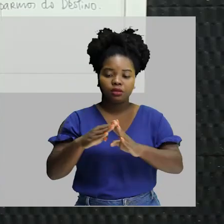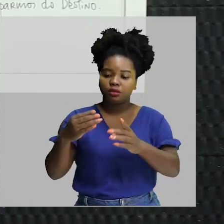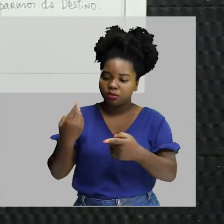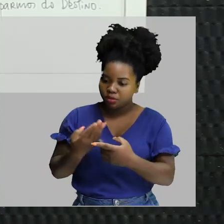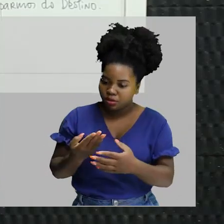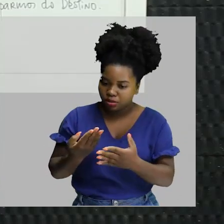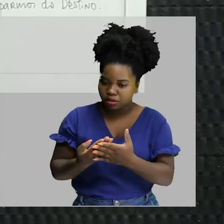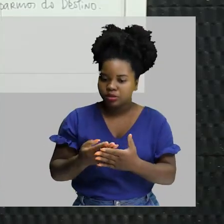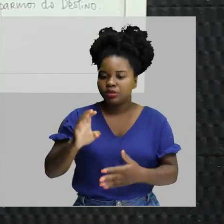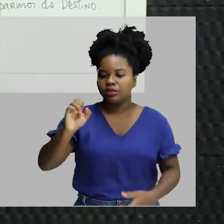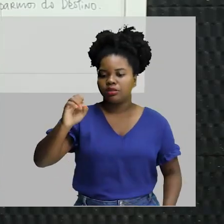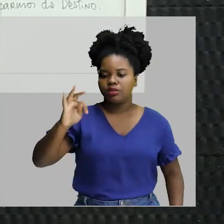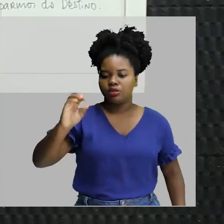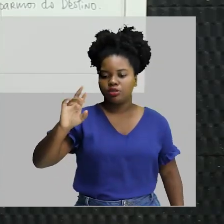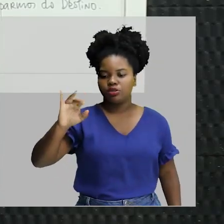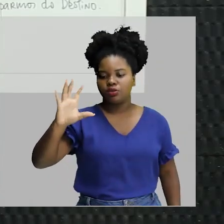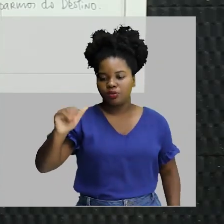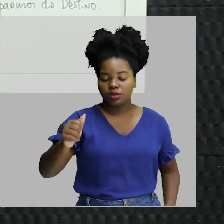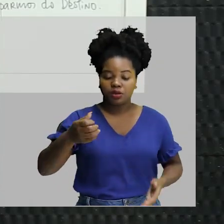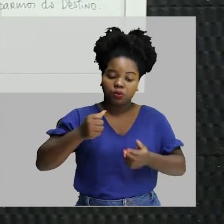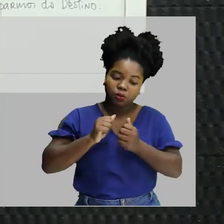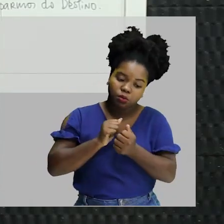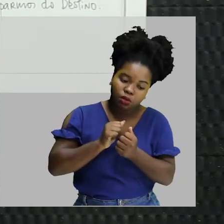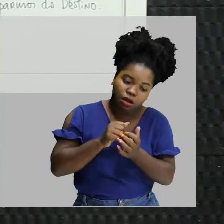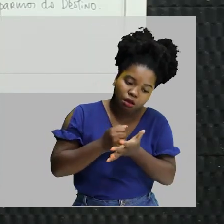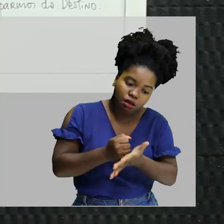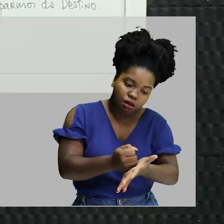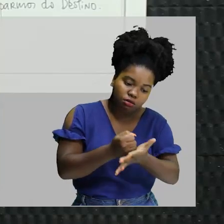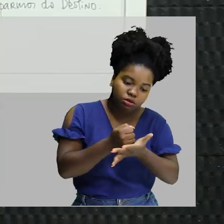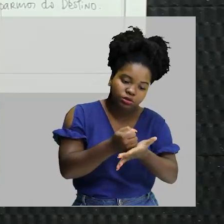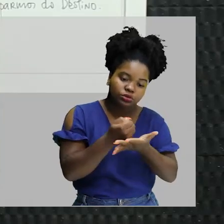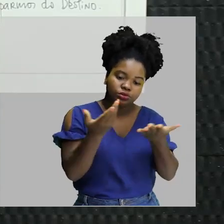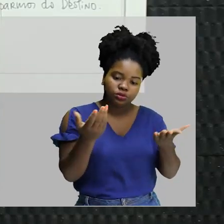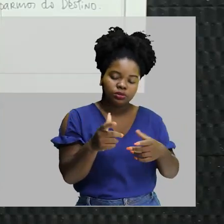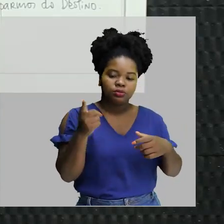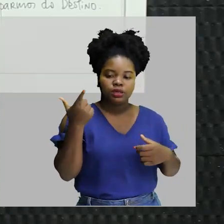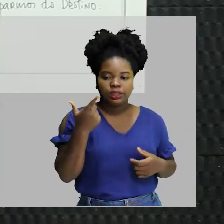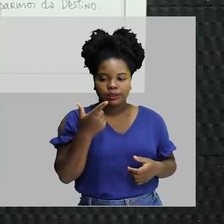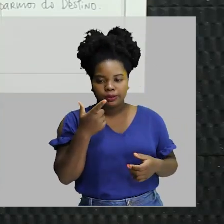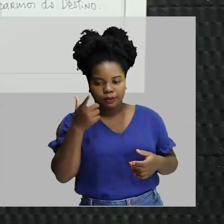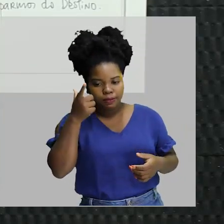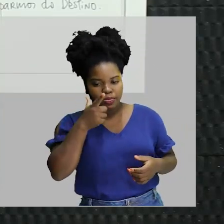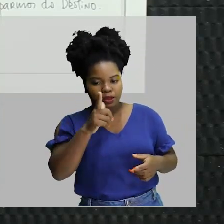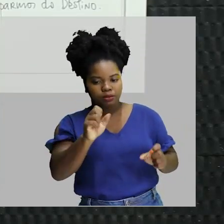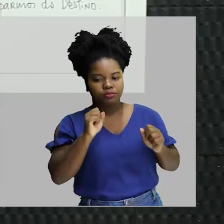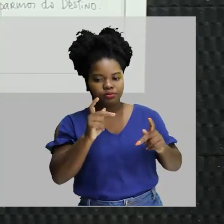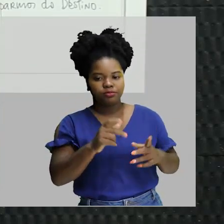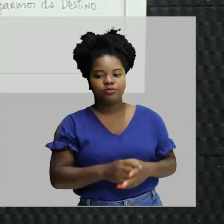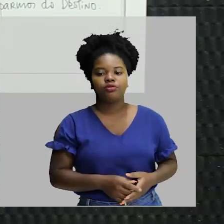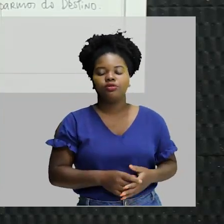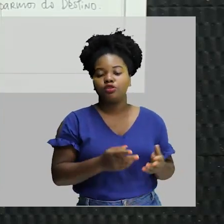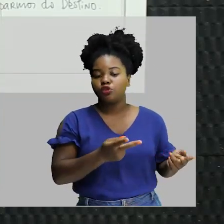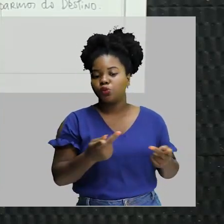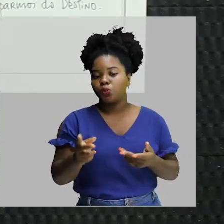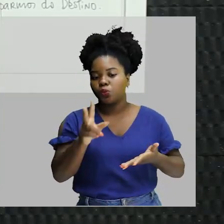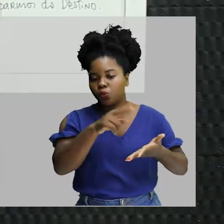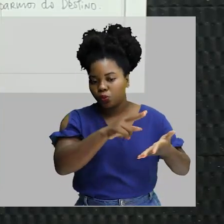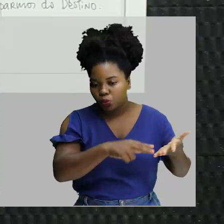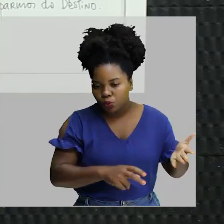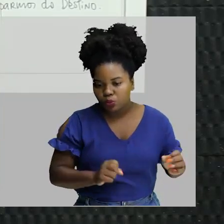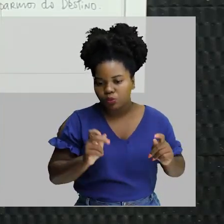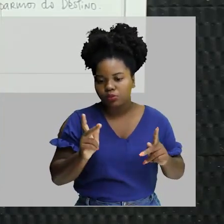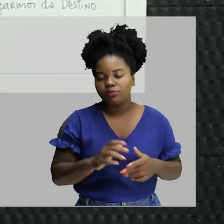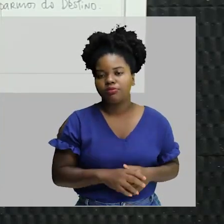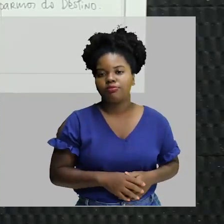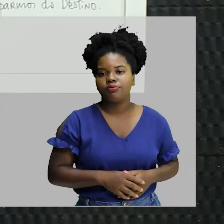estoica como uma das grandes guias para esta investigação. Te convido a ler sobre história, você vai gostar bastante, tem muita coisa